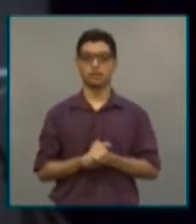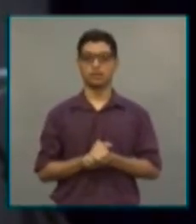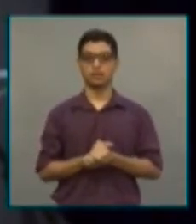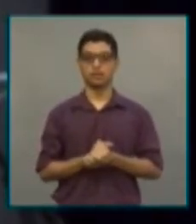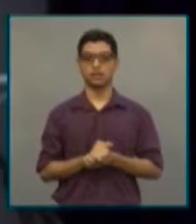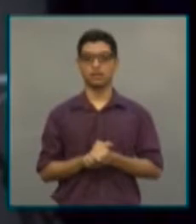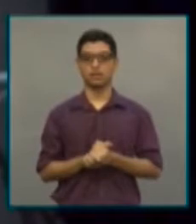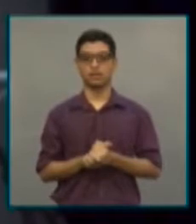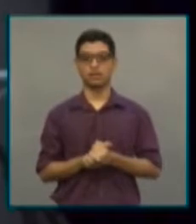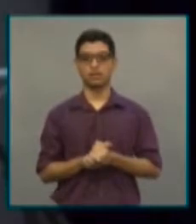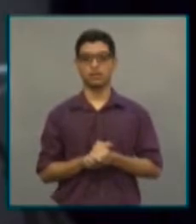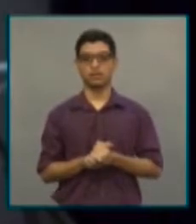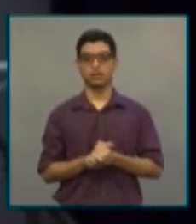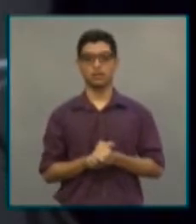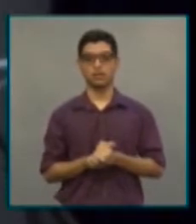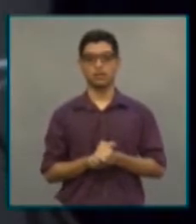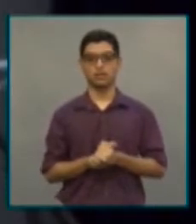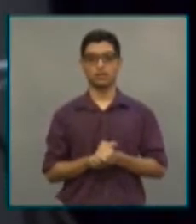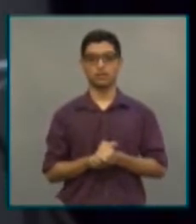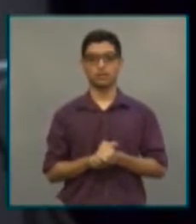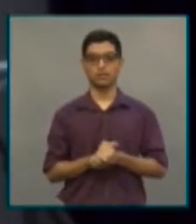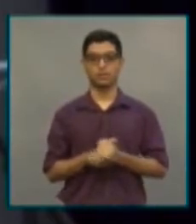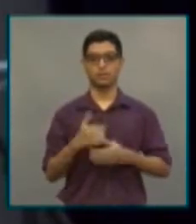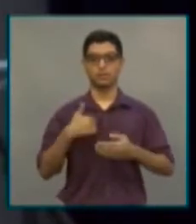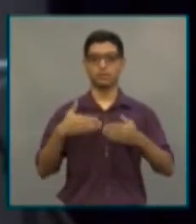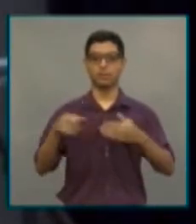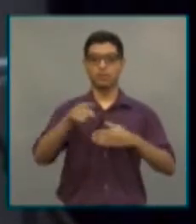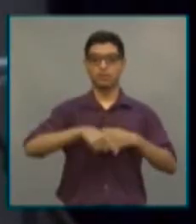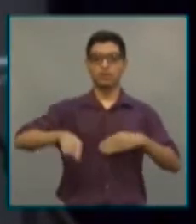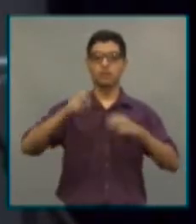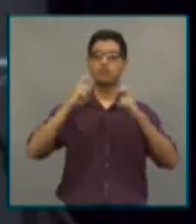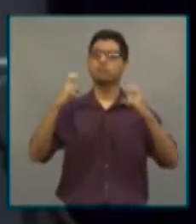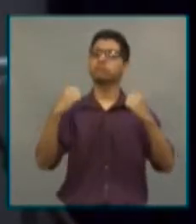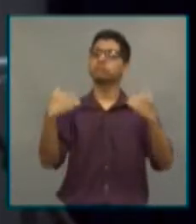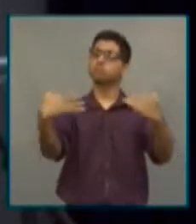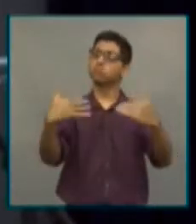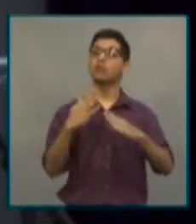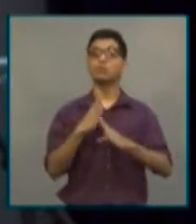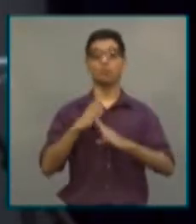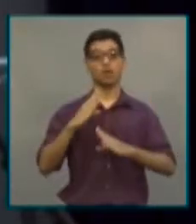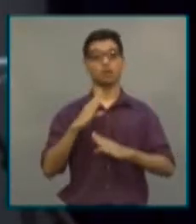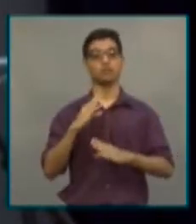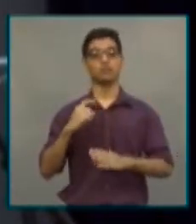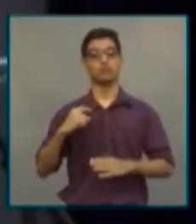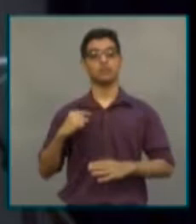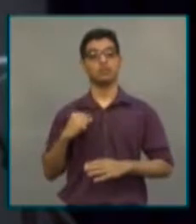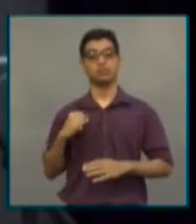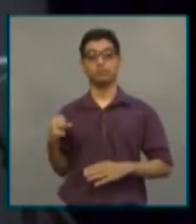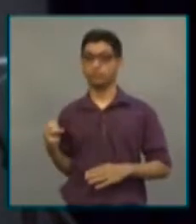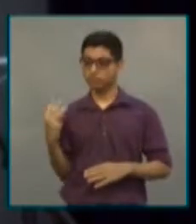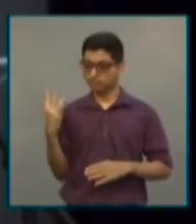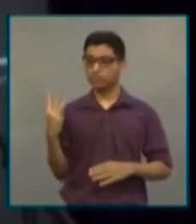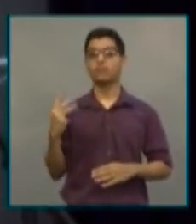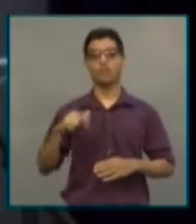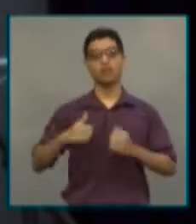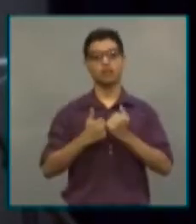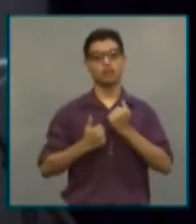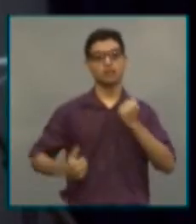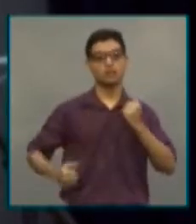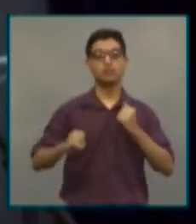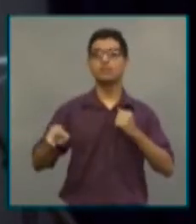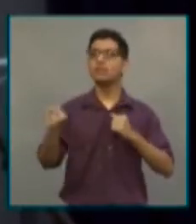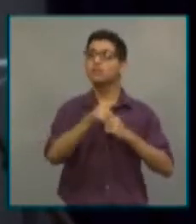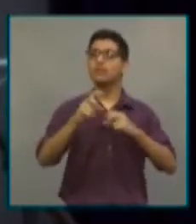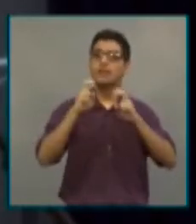pelos três candidatos, porque aqui todos os candidatos são da gestão. Eu gostaria que esses gritos de hoje, eles servissem